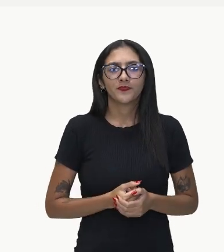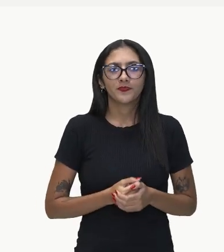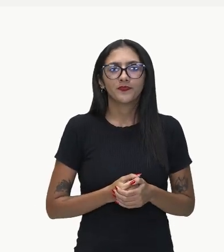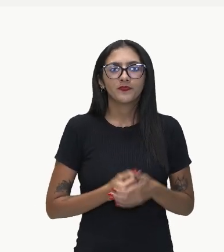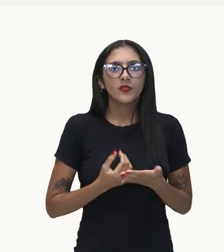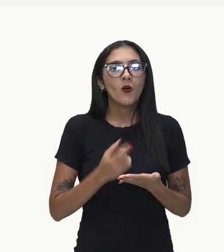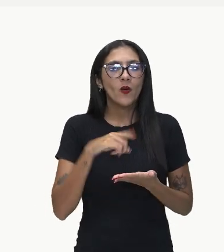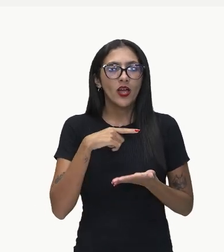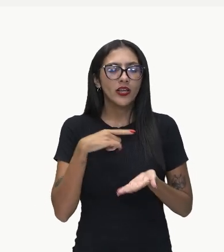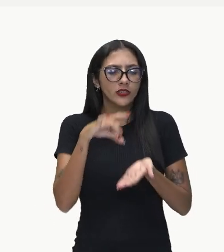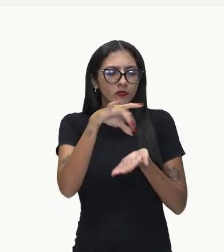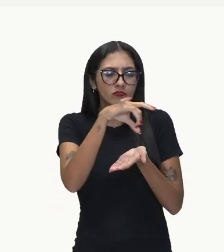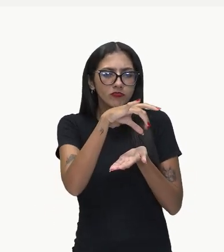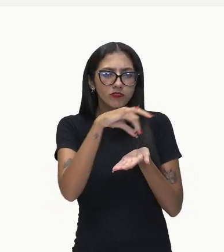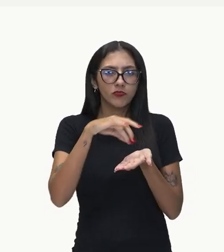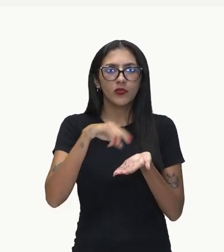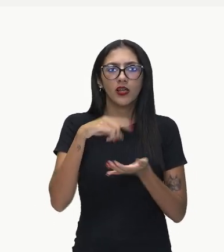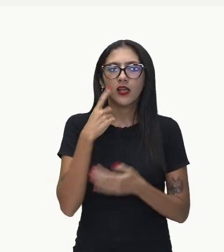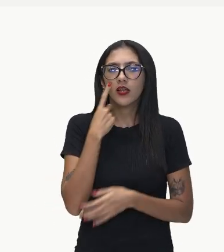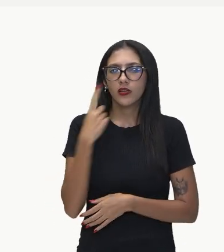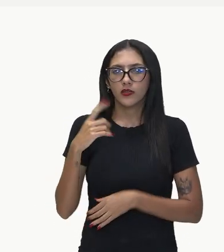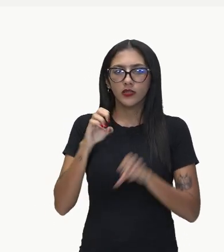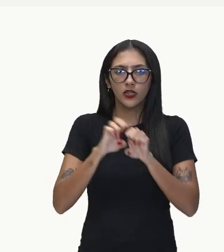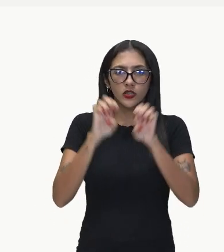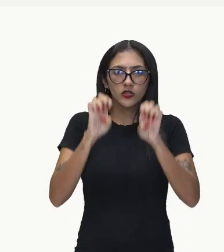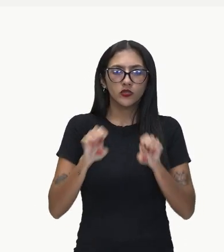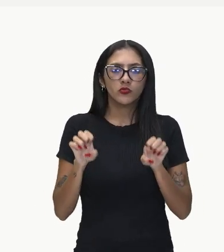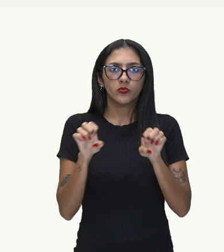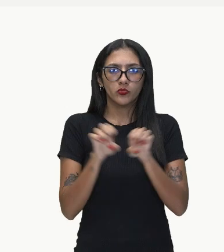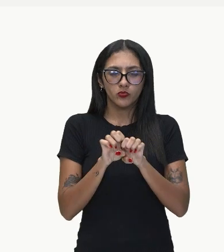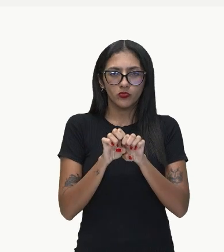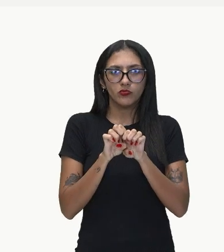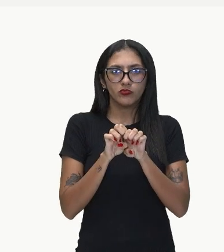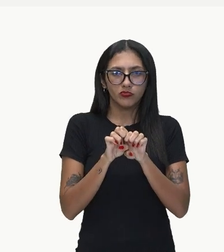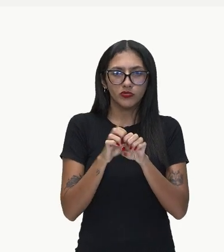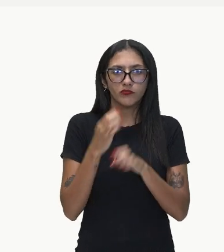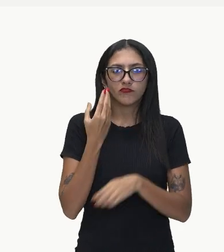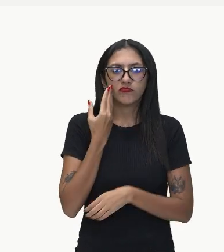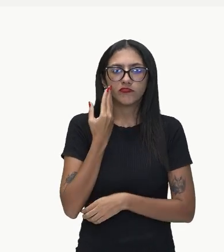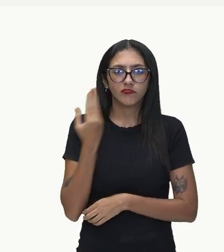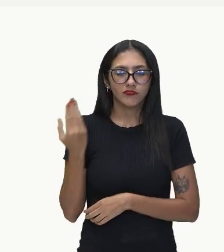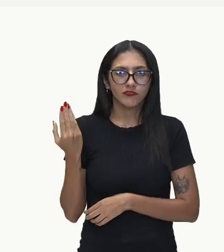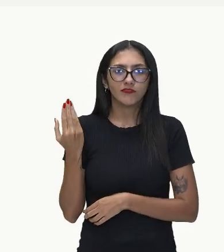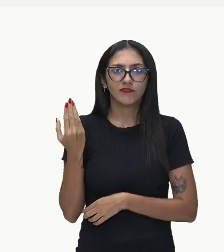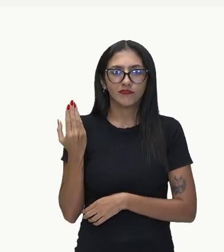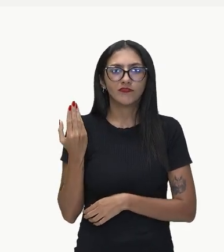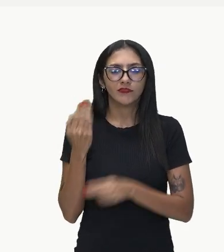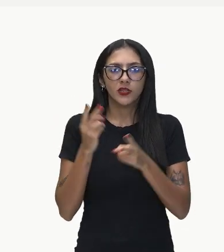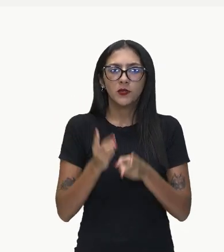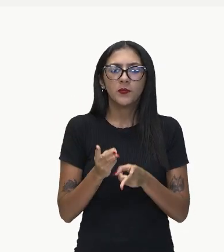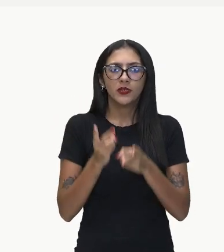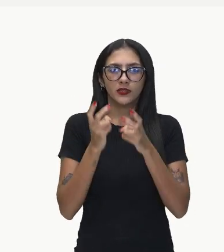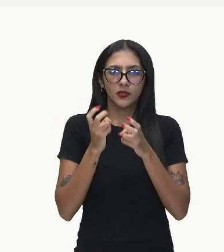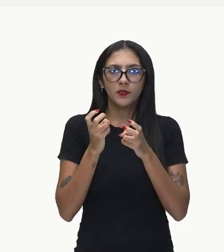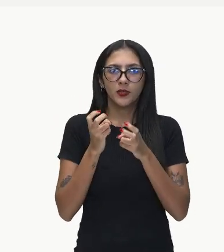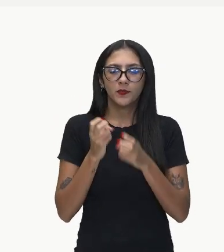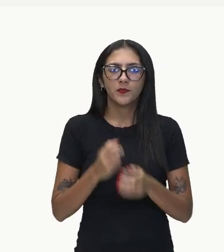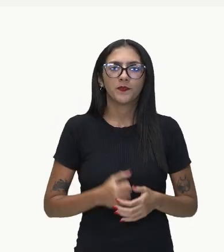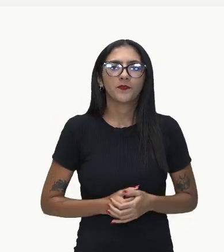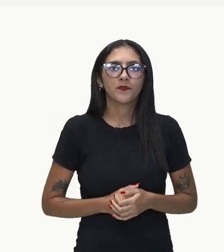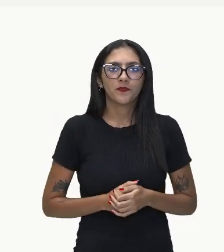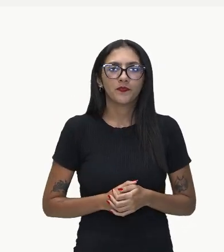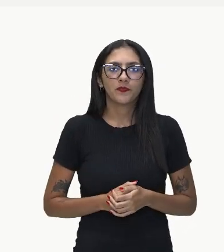é representado aqui por esse composto orgânico que vocês estão vendo. E